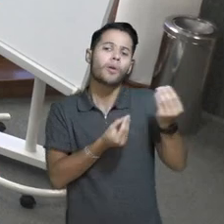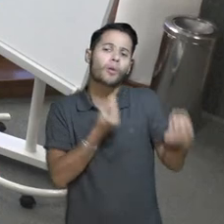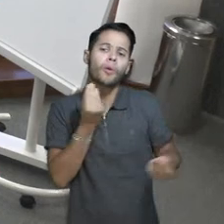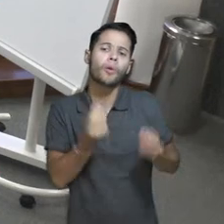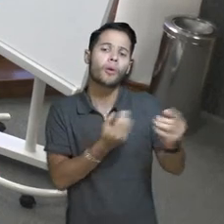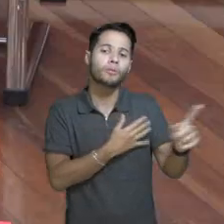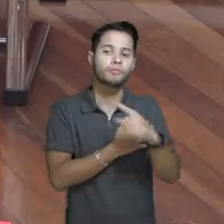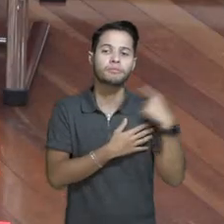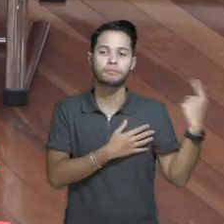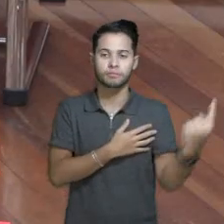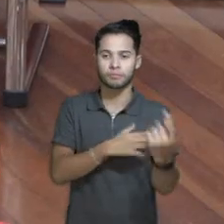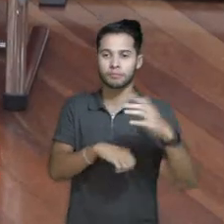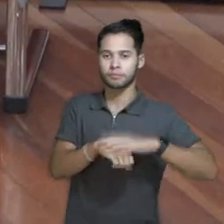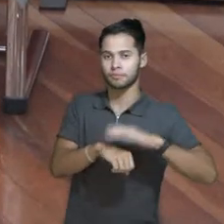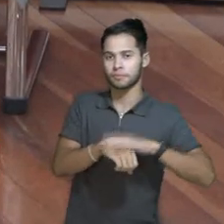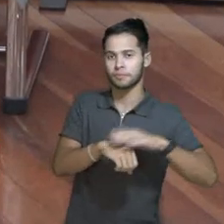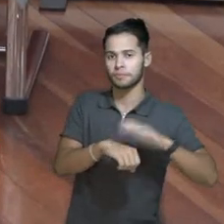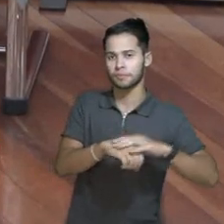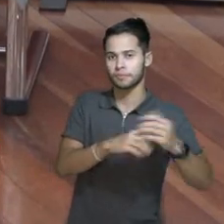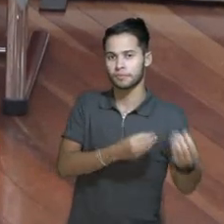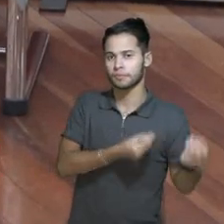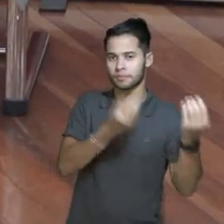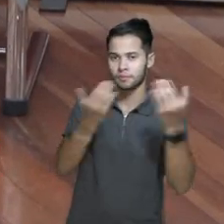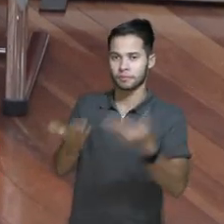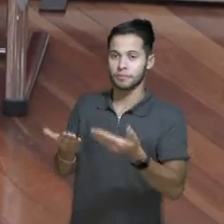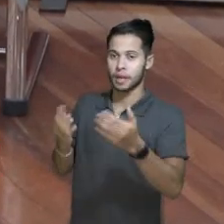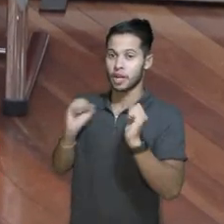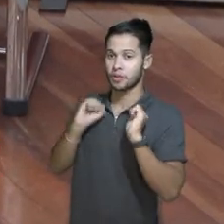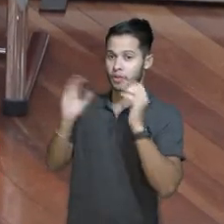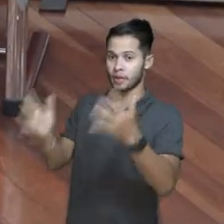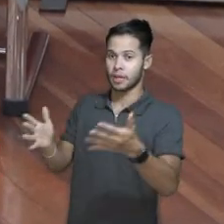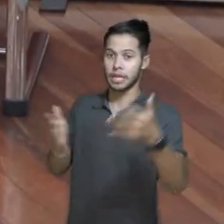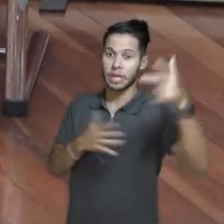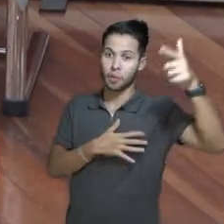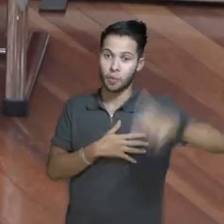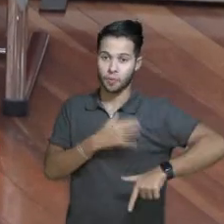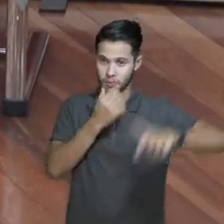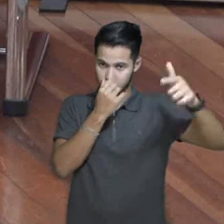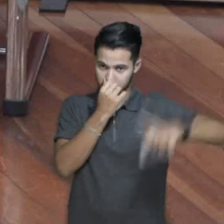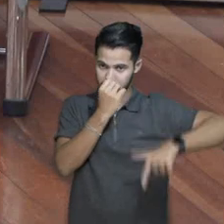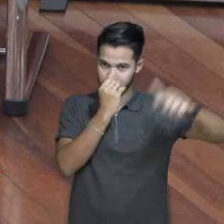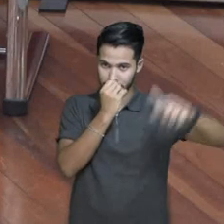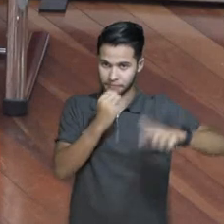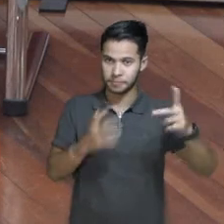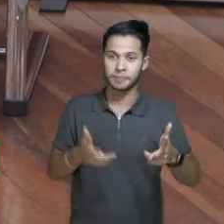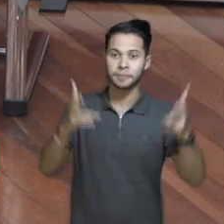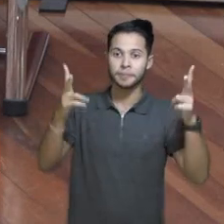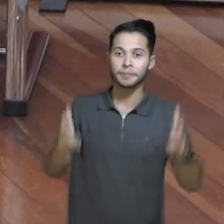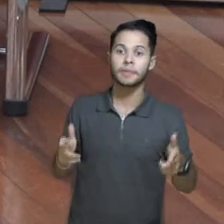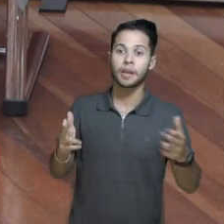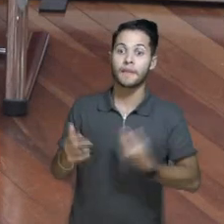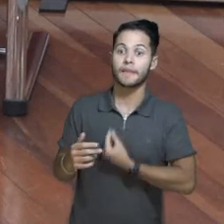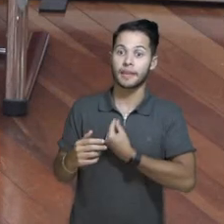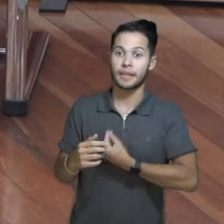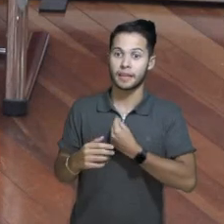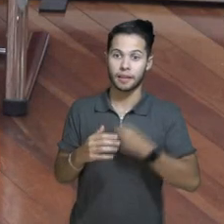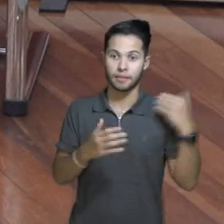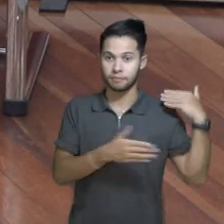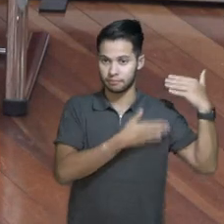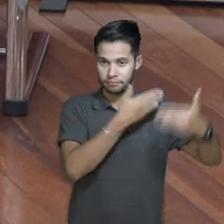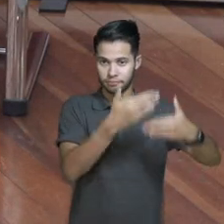vai fazer com que ela não tenha atitude e não reproduz a atitude que tá a vida inteira aprendendo